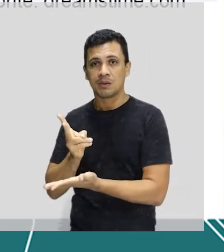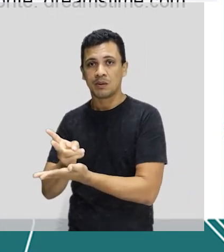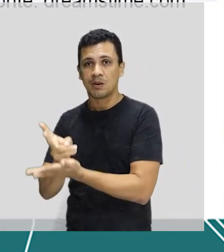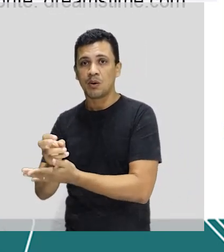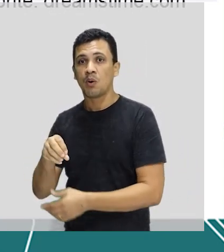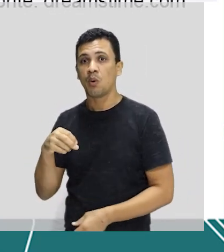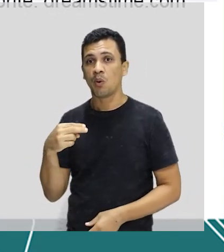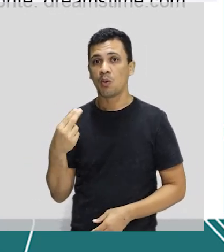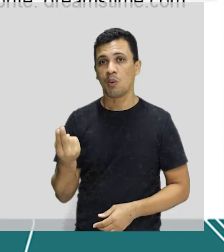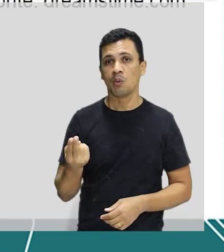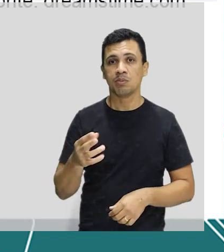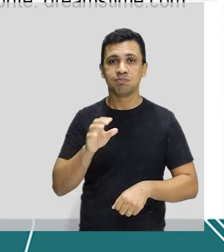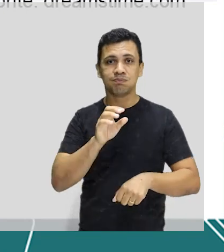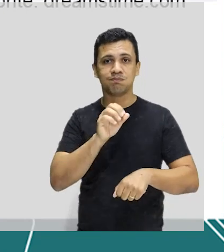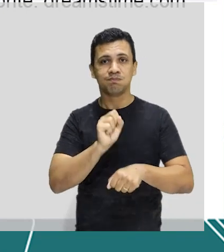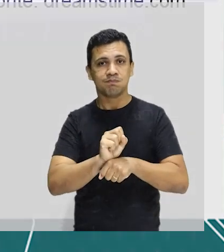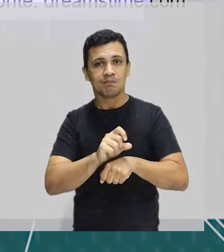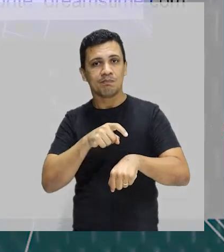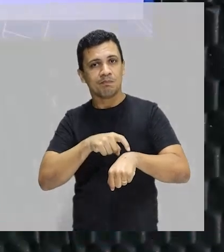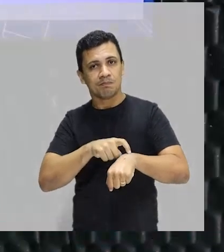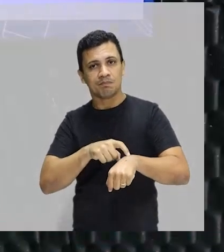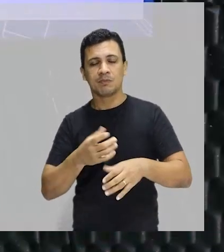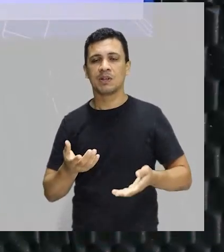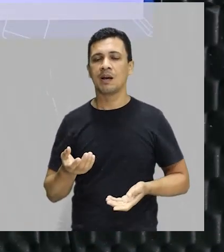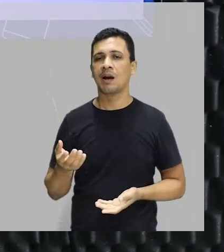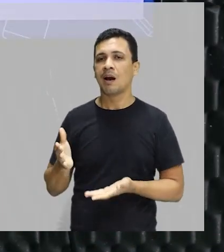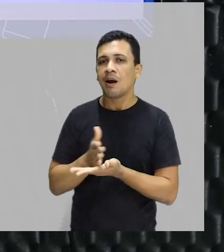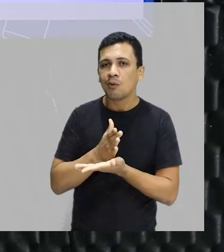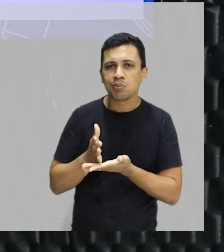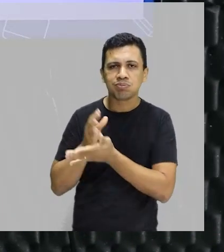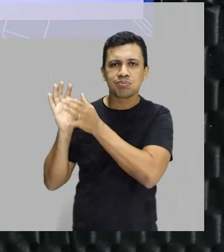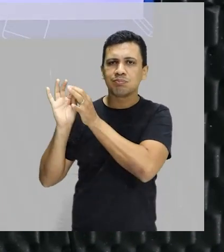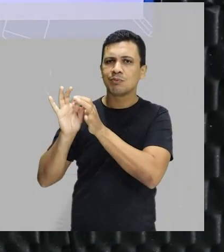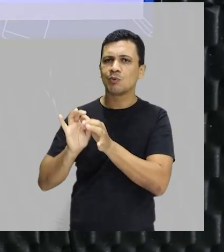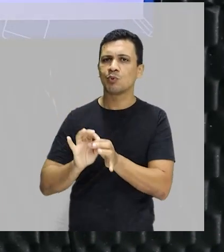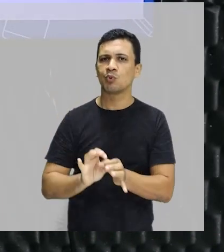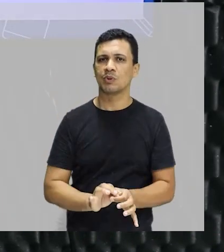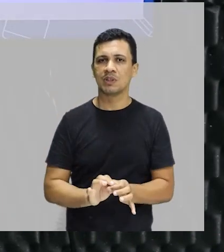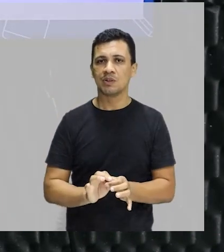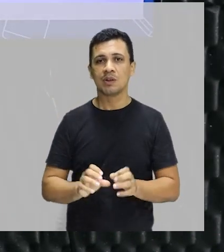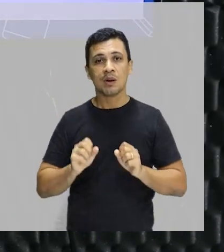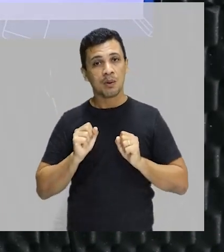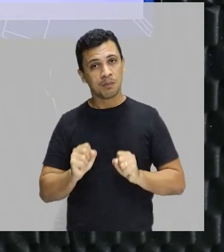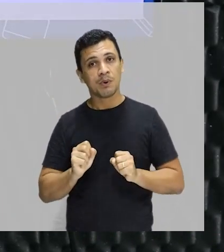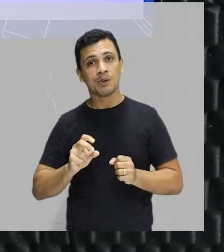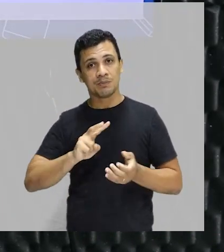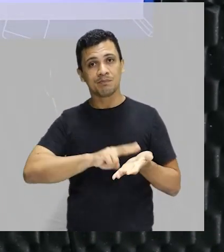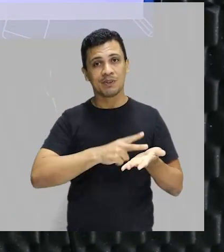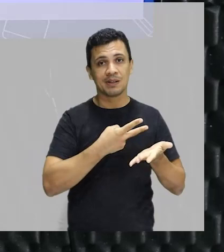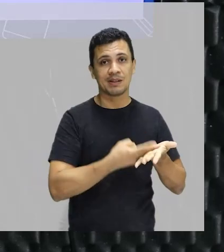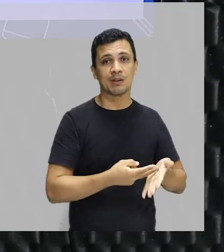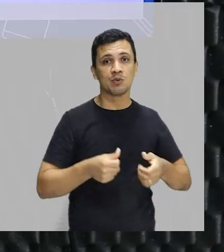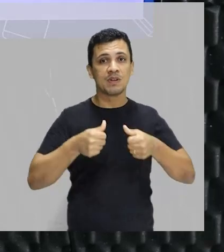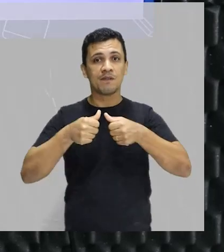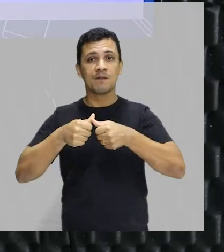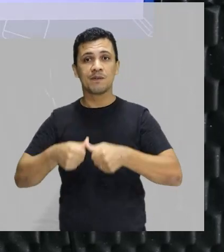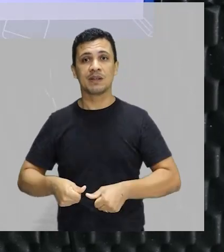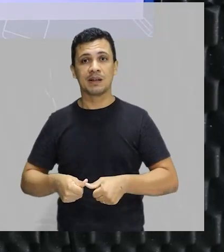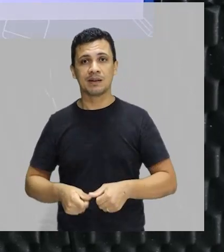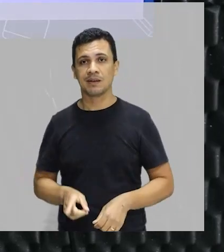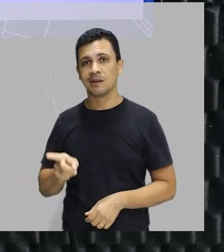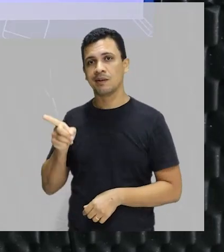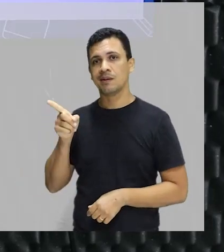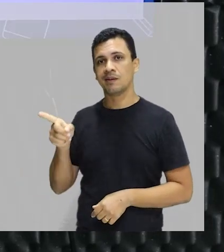estados temporários. Tem alguns contextos que ele pode ser traduzido como ficar. Então, se você diz, ele